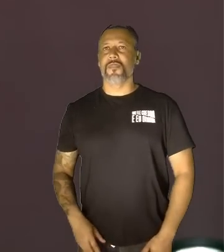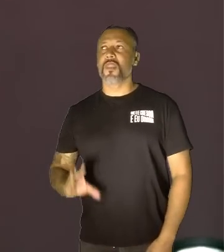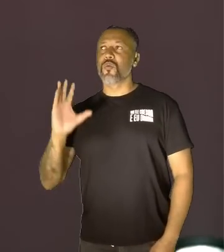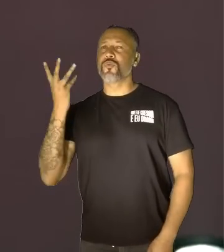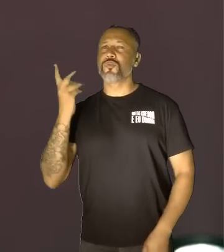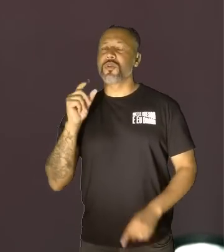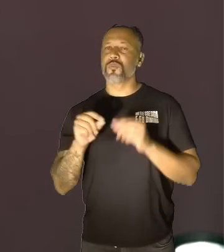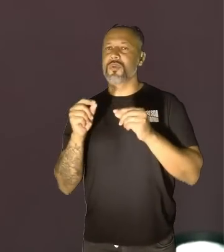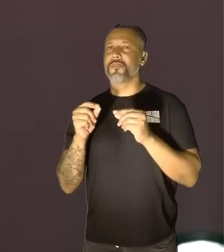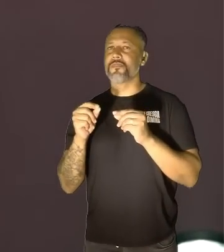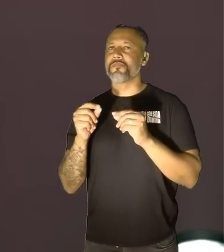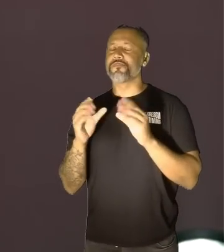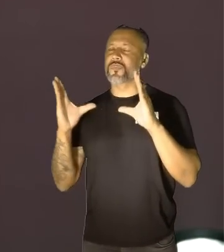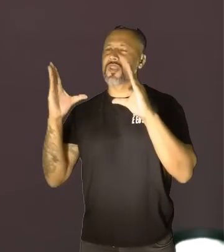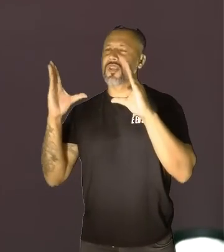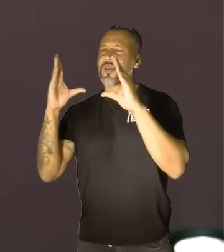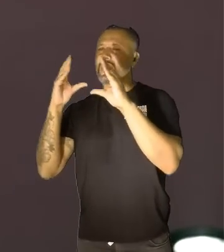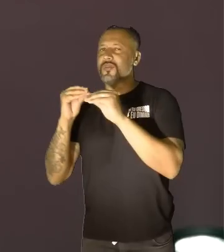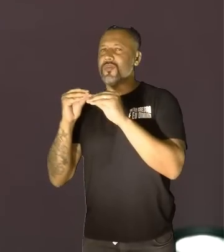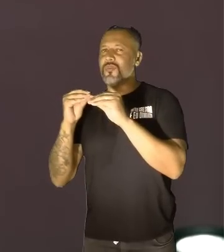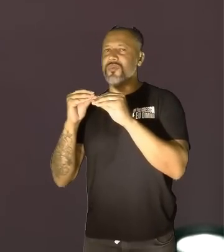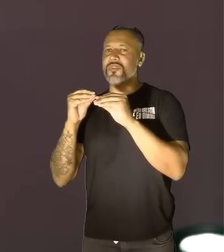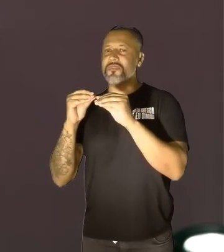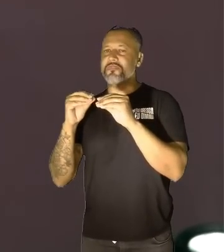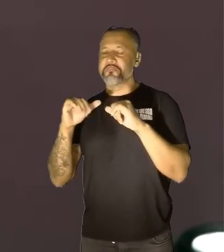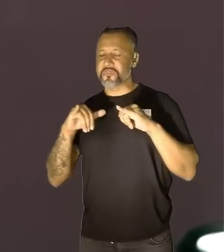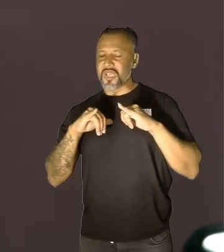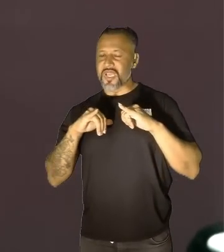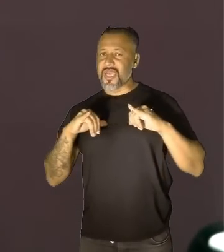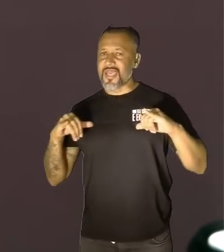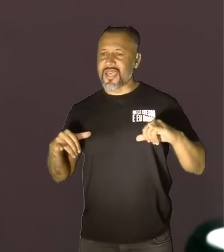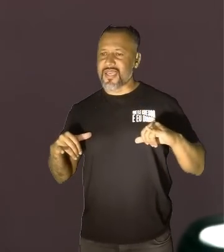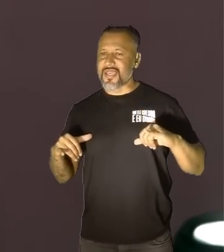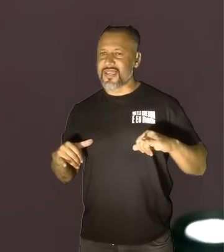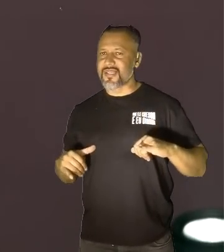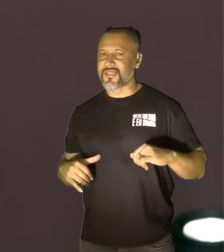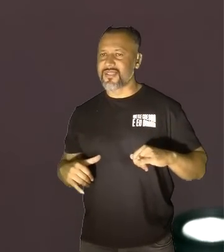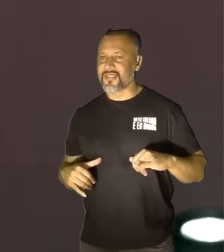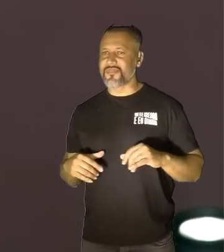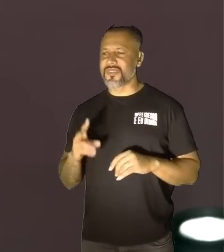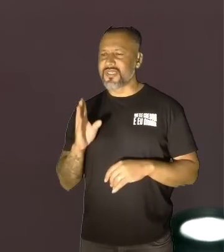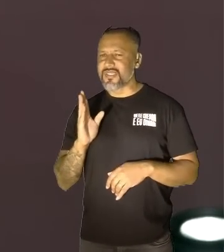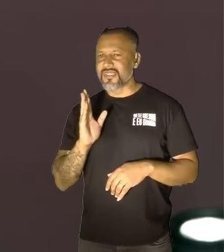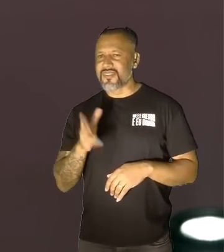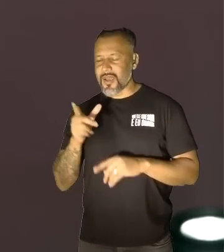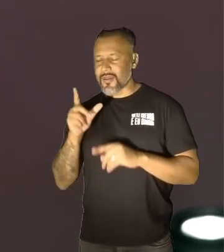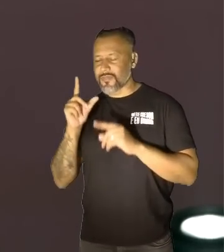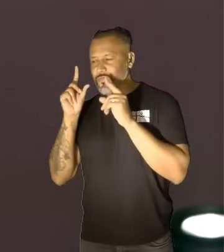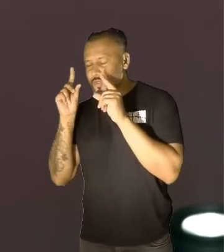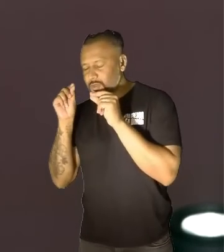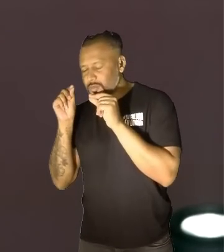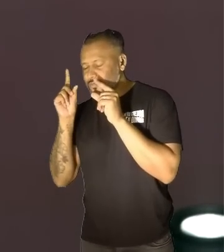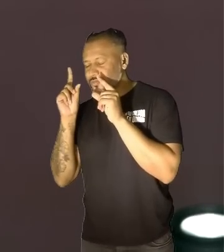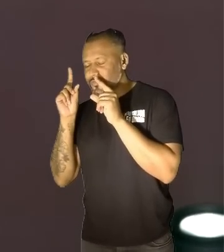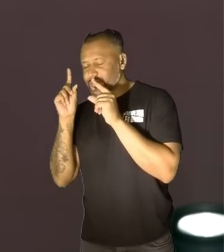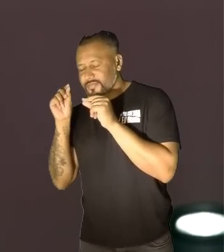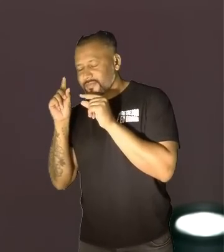Eli, cujos olhos estavam ficando tão fracos, que já não conseguia mais